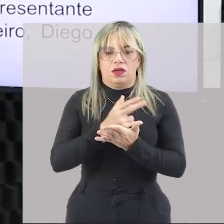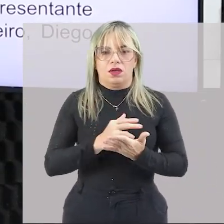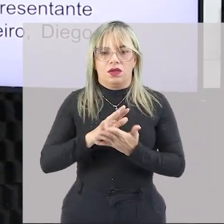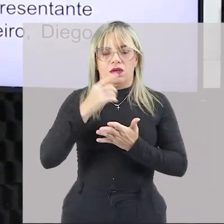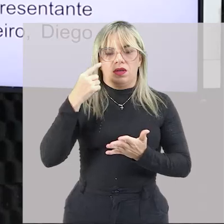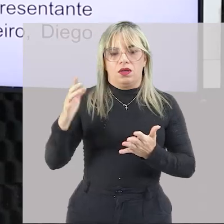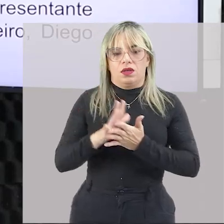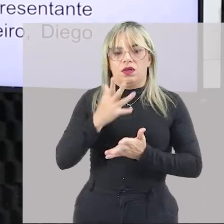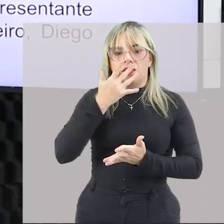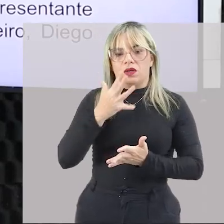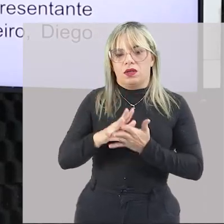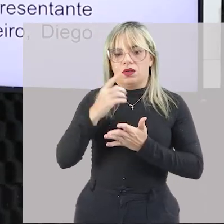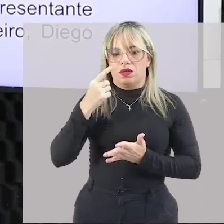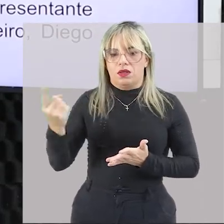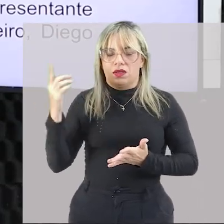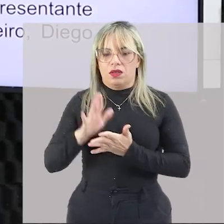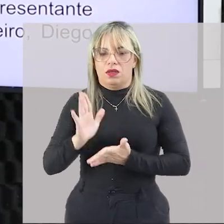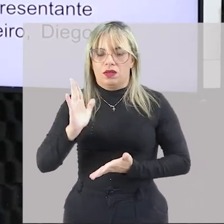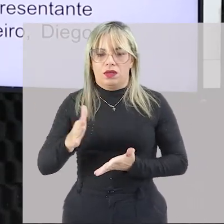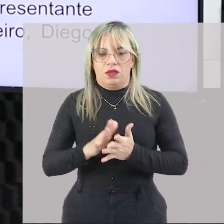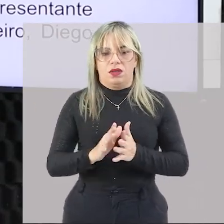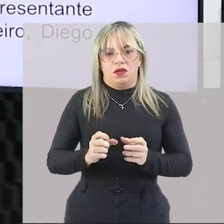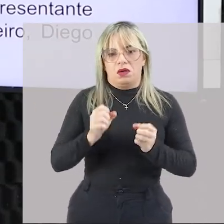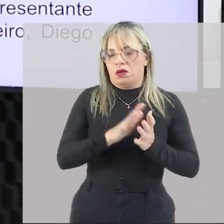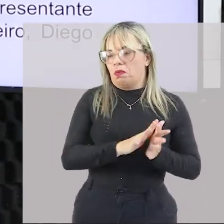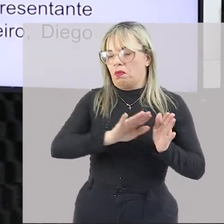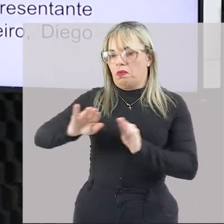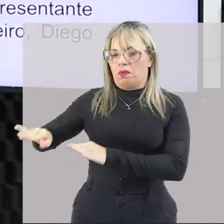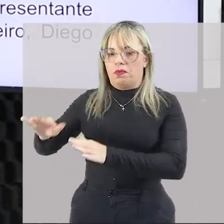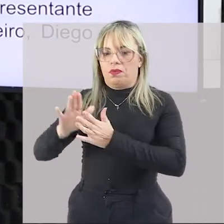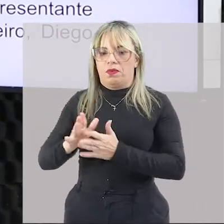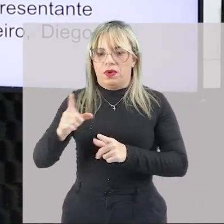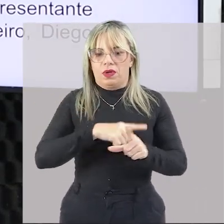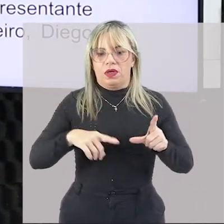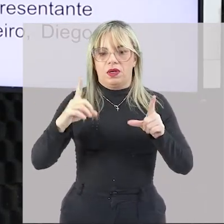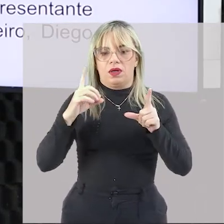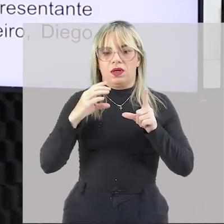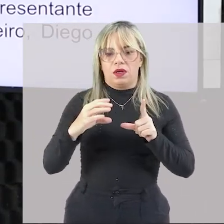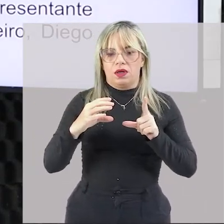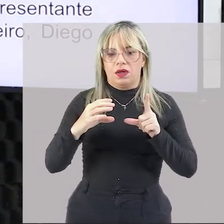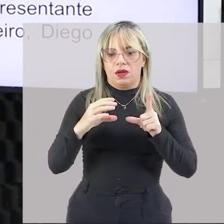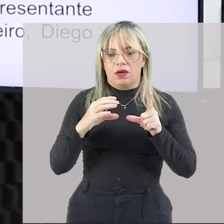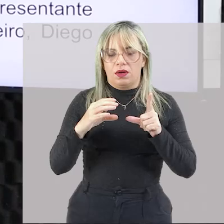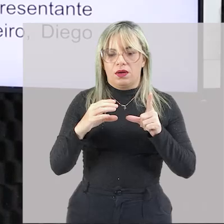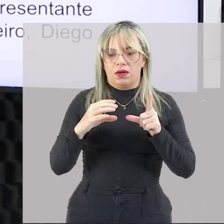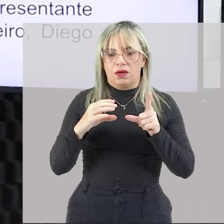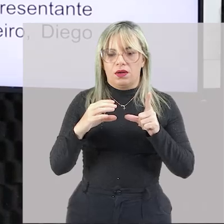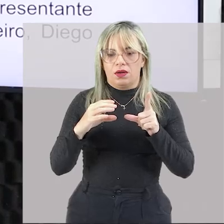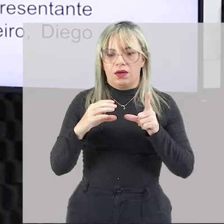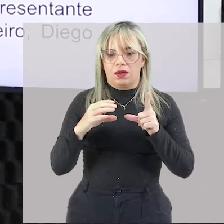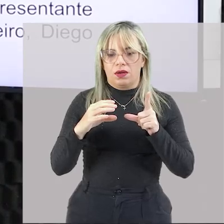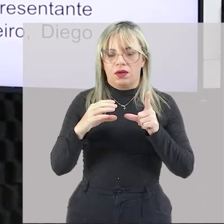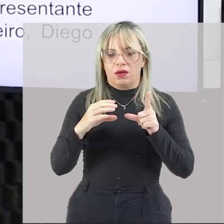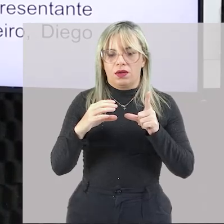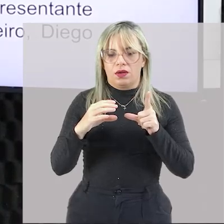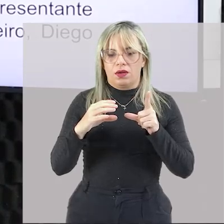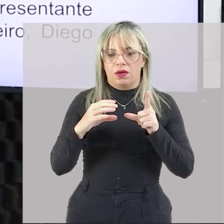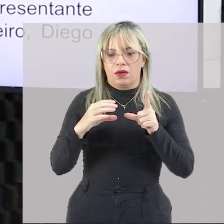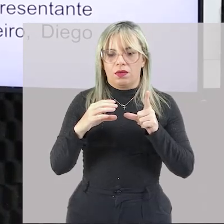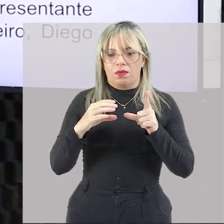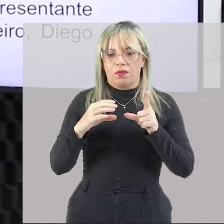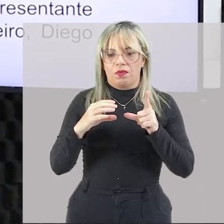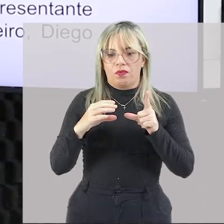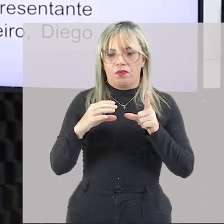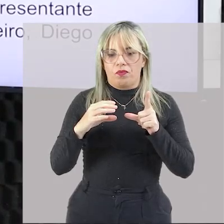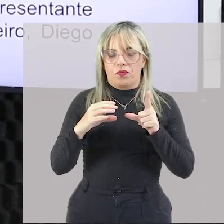extremamente colorida. A do Goeldi não. Então, essa aqui eu já posso retirar. Diego Rivera, representante do moralismo mexicano,